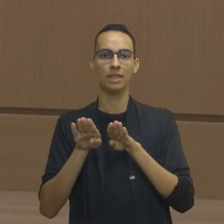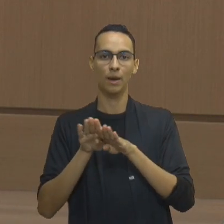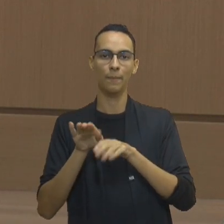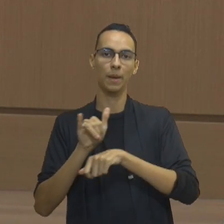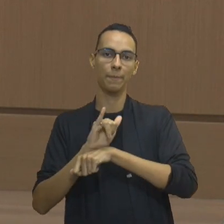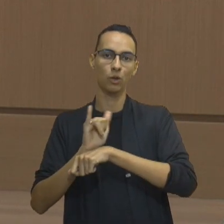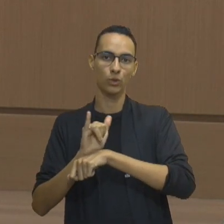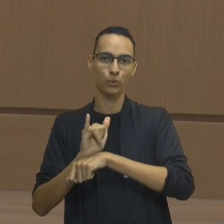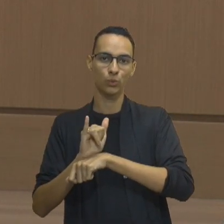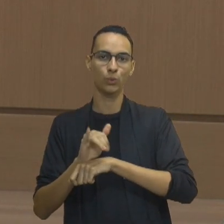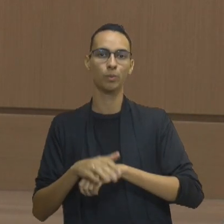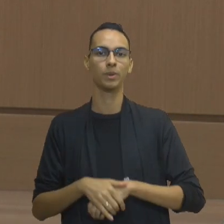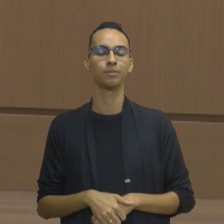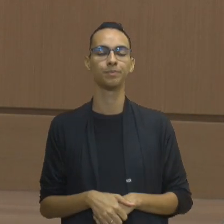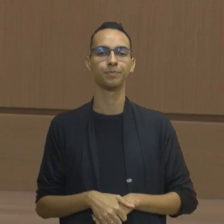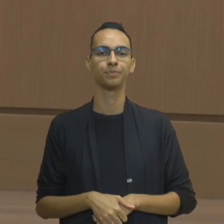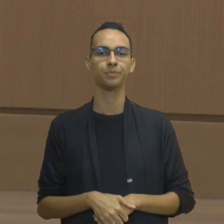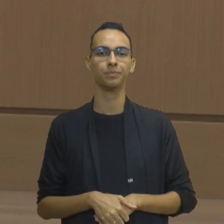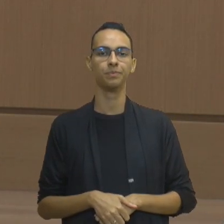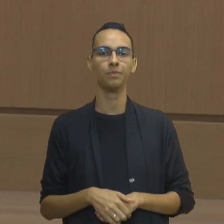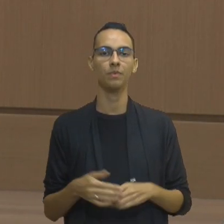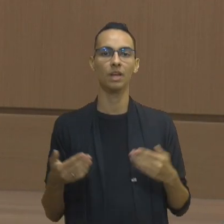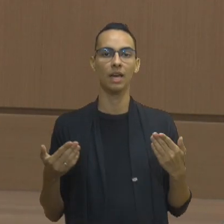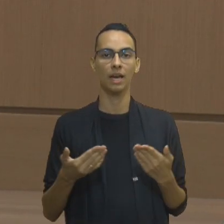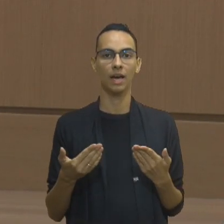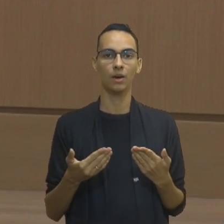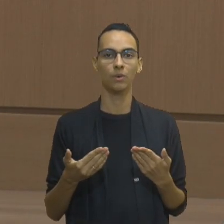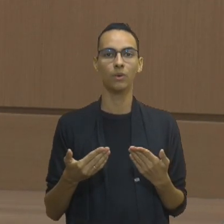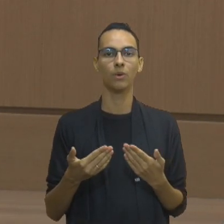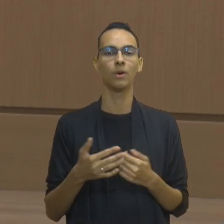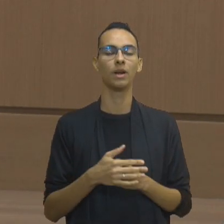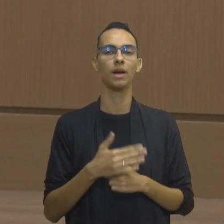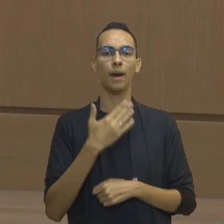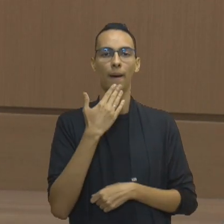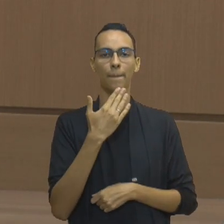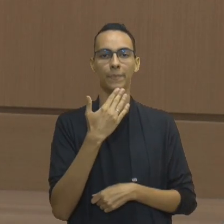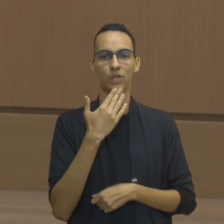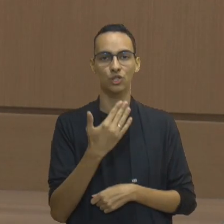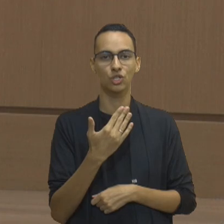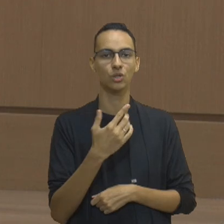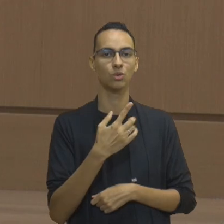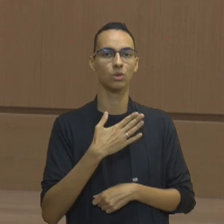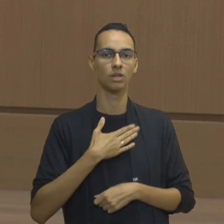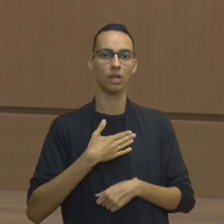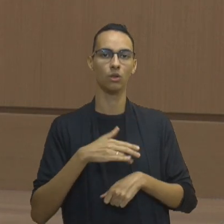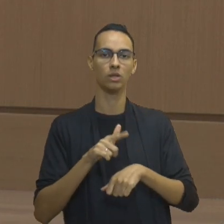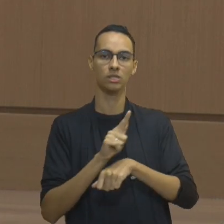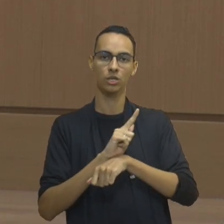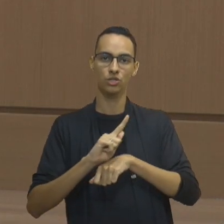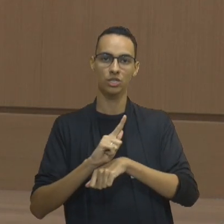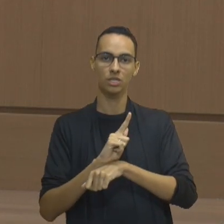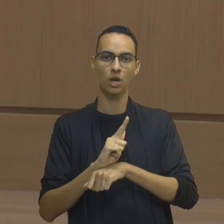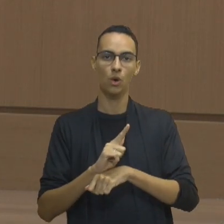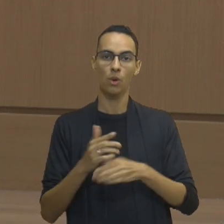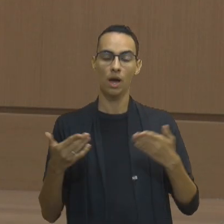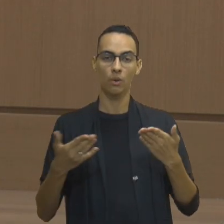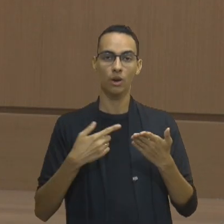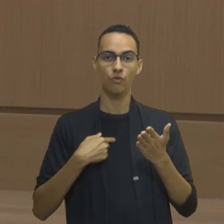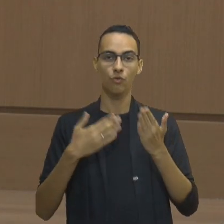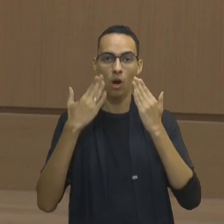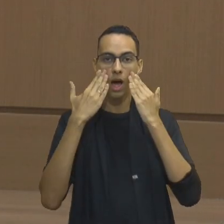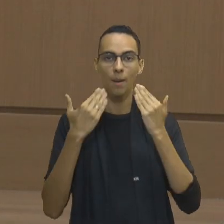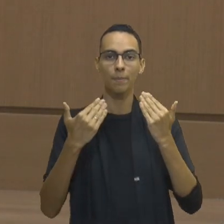YouTube. Eu vou, a pedido aqui também da gestão, apresentar algumas